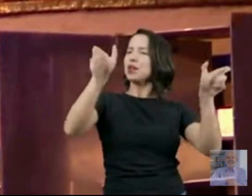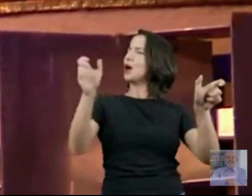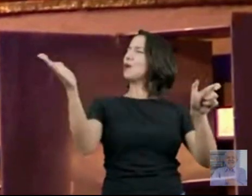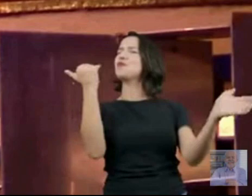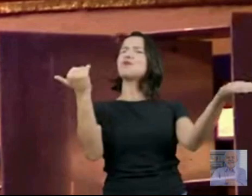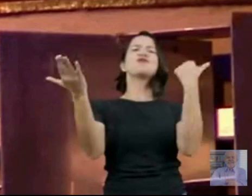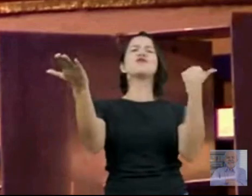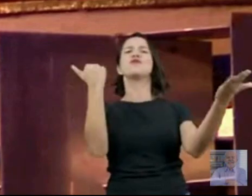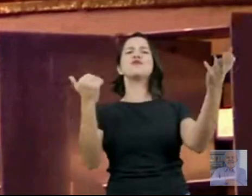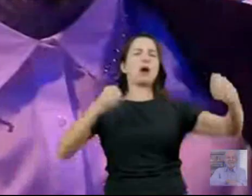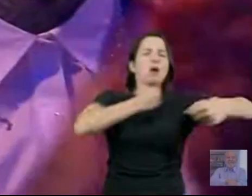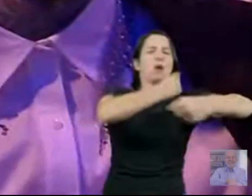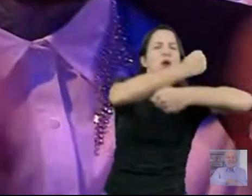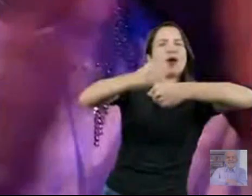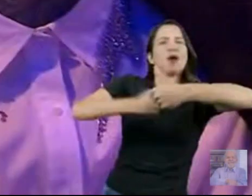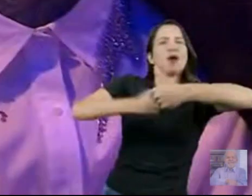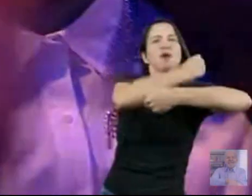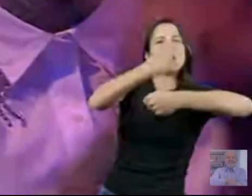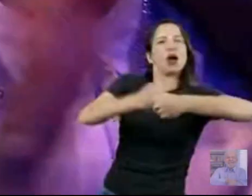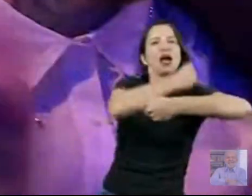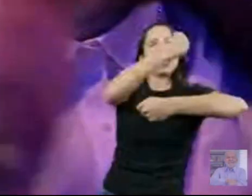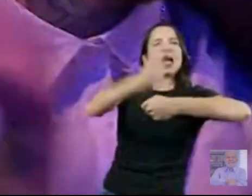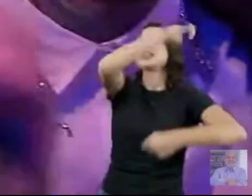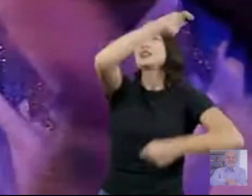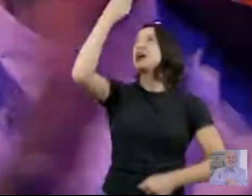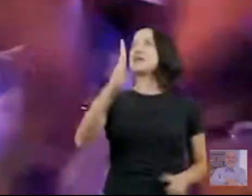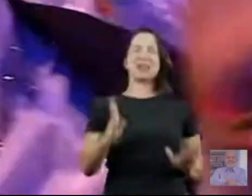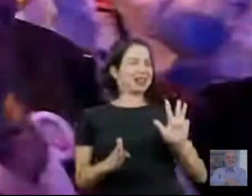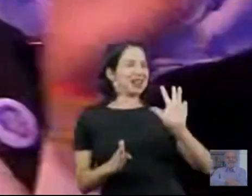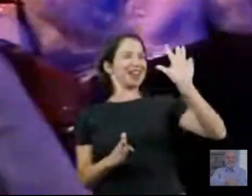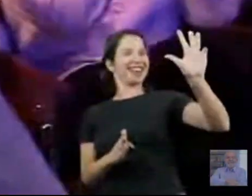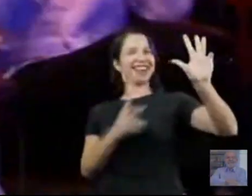é Lula, viva esta bela